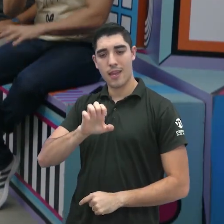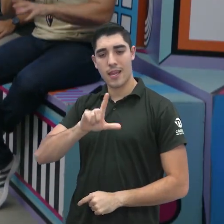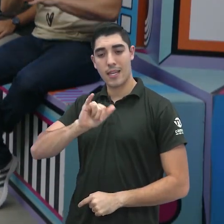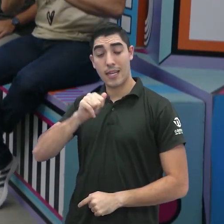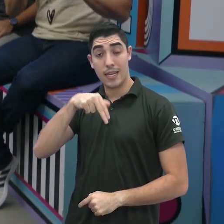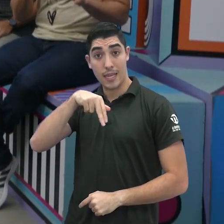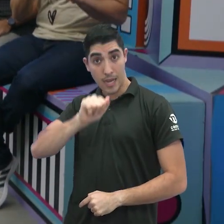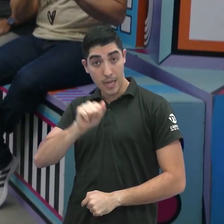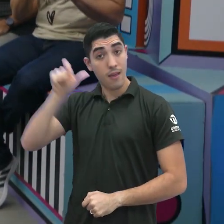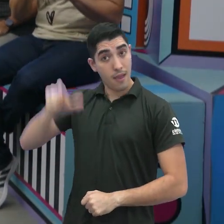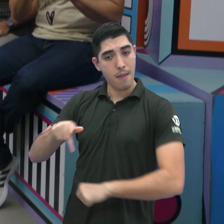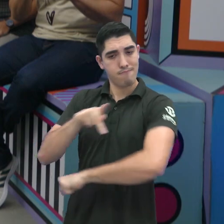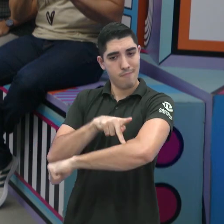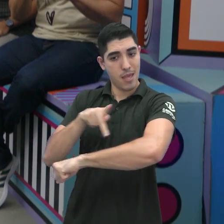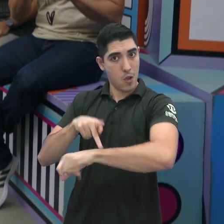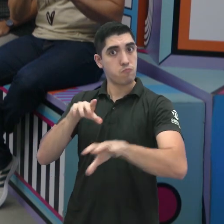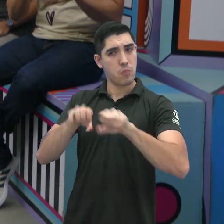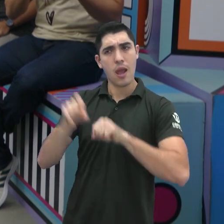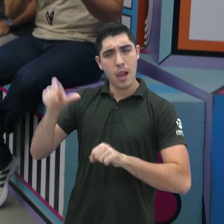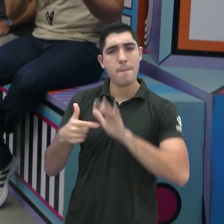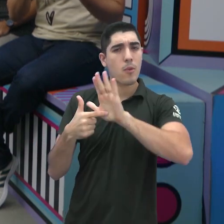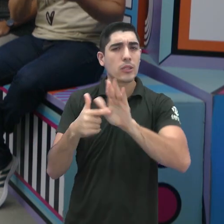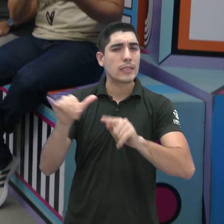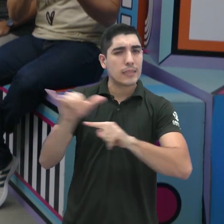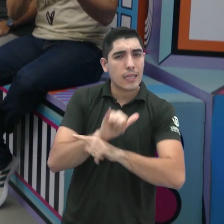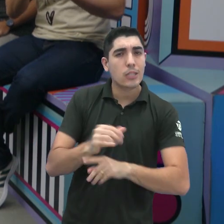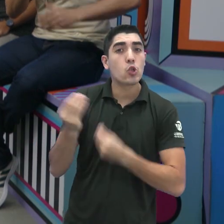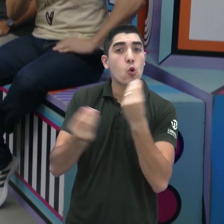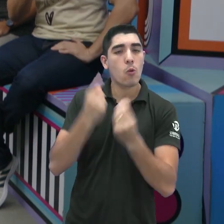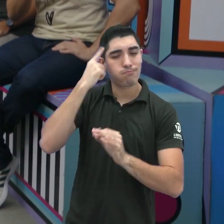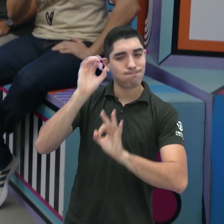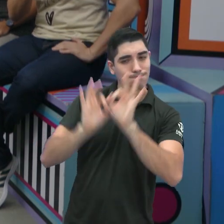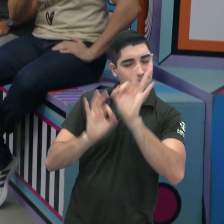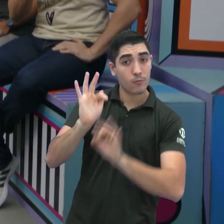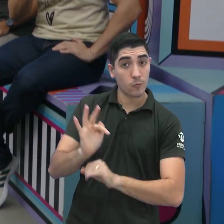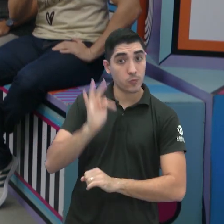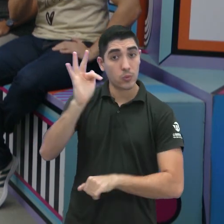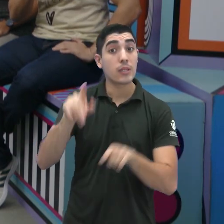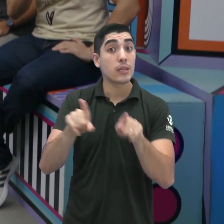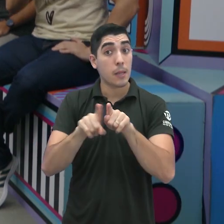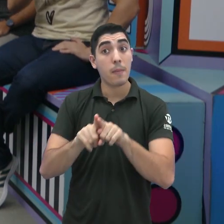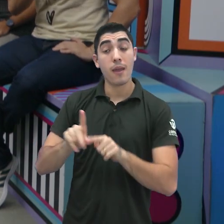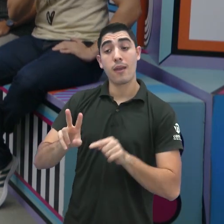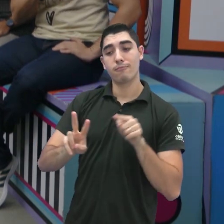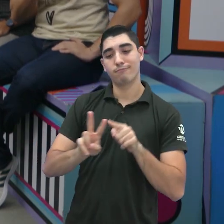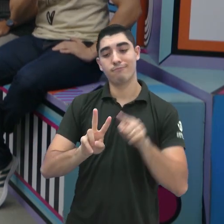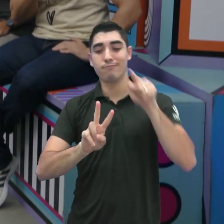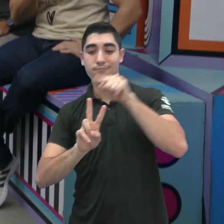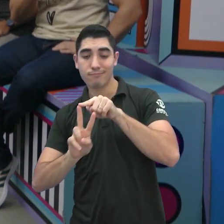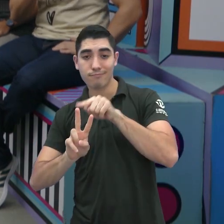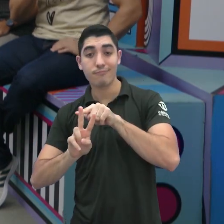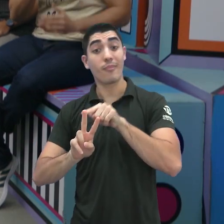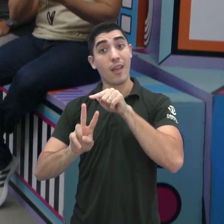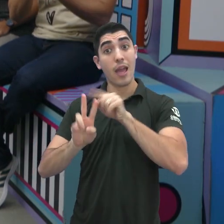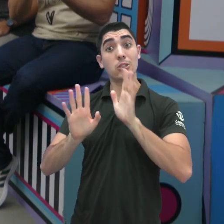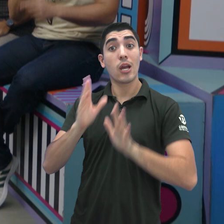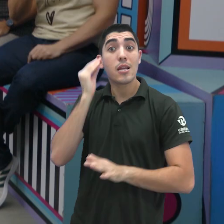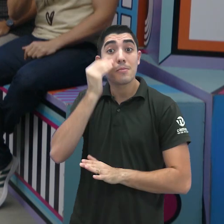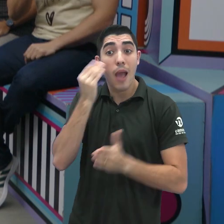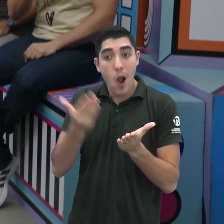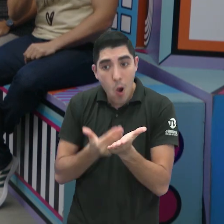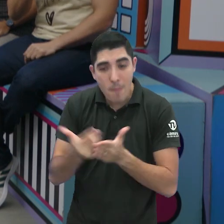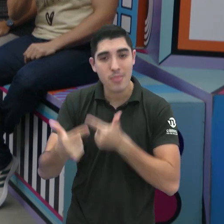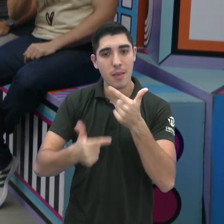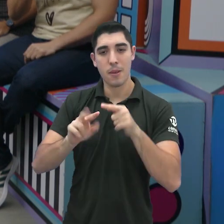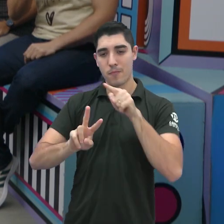que vai trazer estratégias aí para criar um plano de carreira, e também vamos conhecer os desafios de quem está ingressando agora no mercado de trabalho com ela,